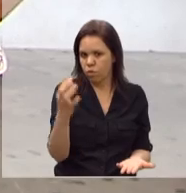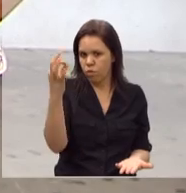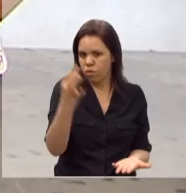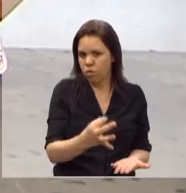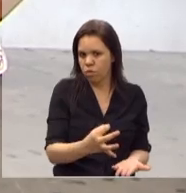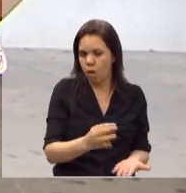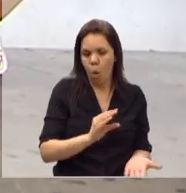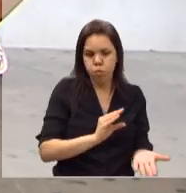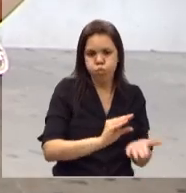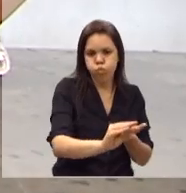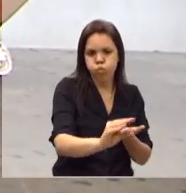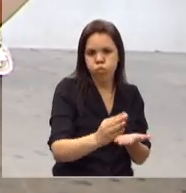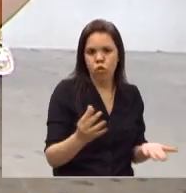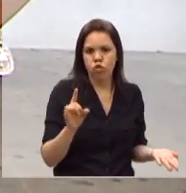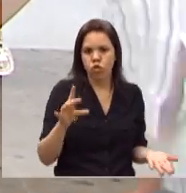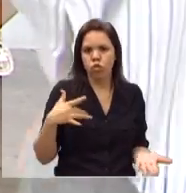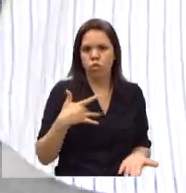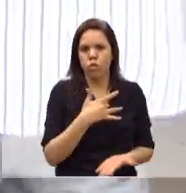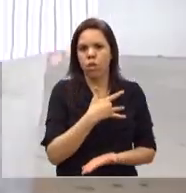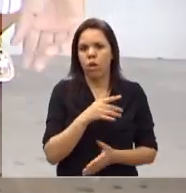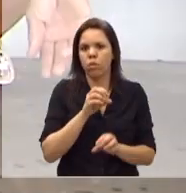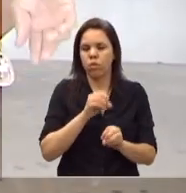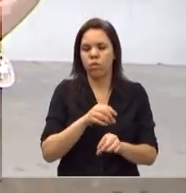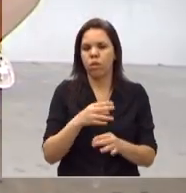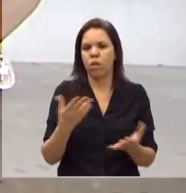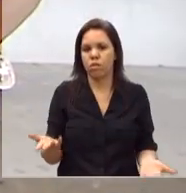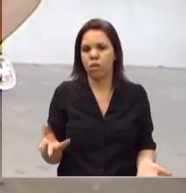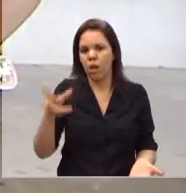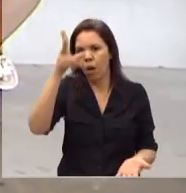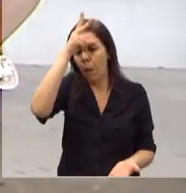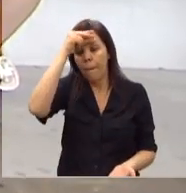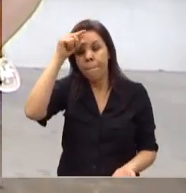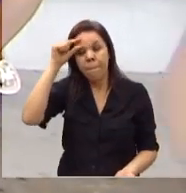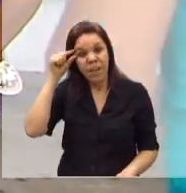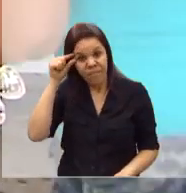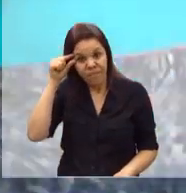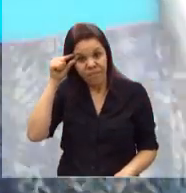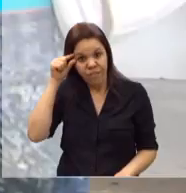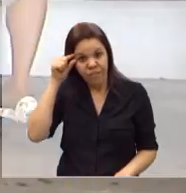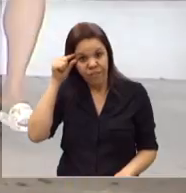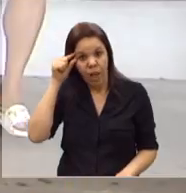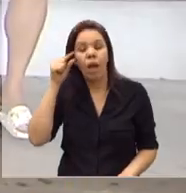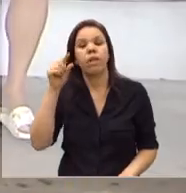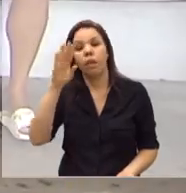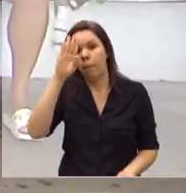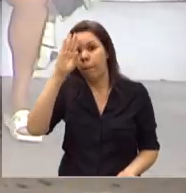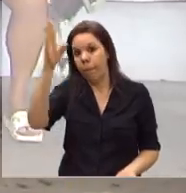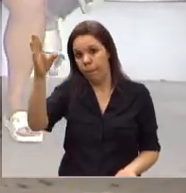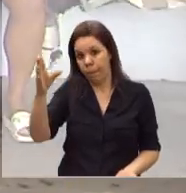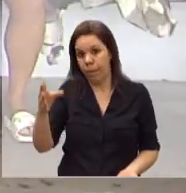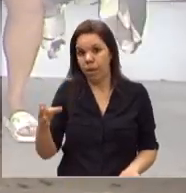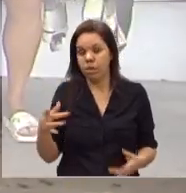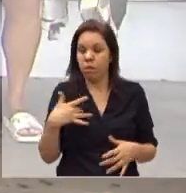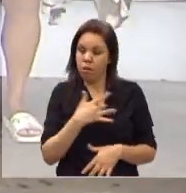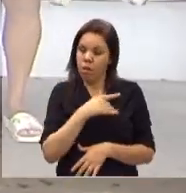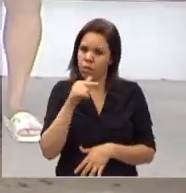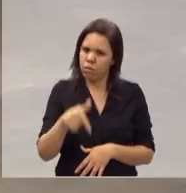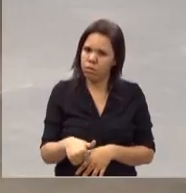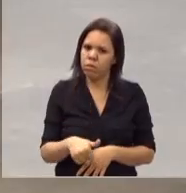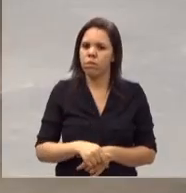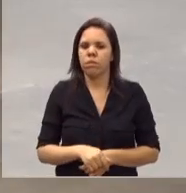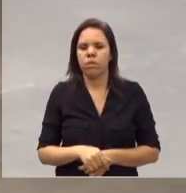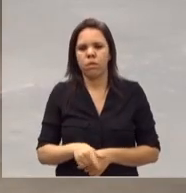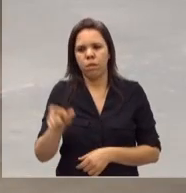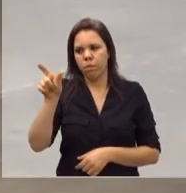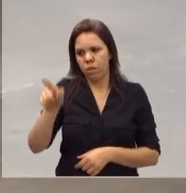52% investe só em saúde e educação. O prefeito Jonas Donizete deu muita prioridade na saúde, ao contrário do que